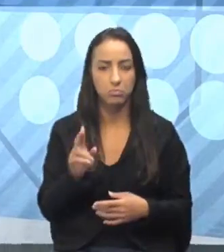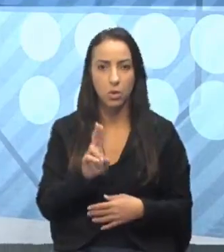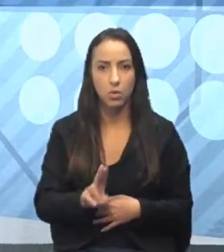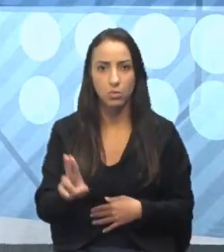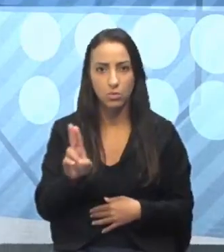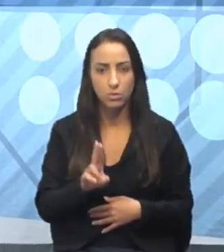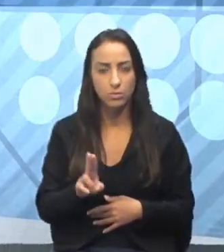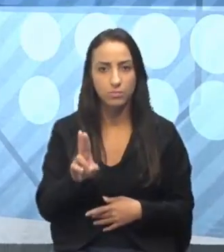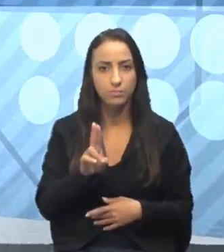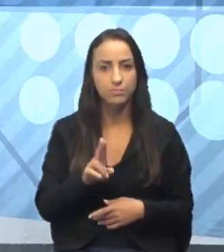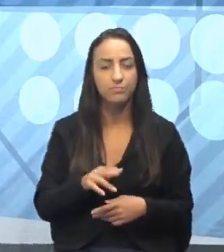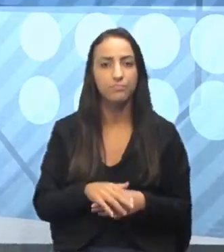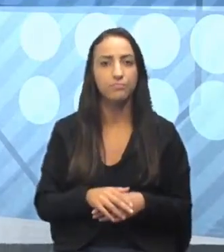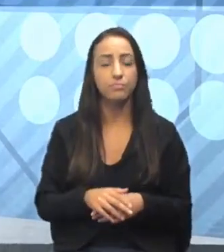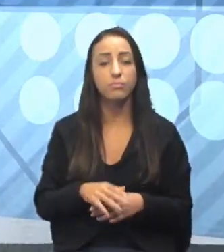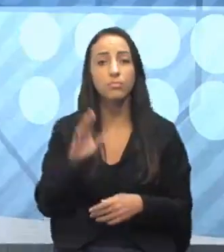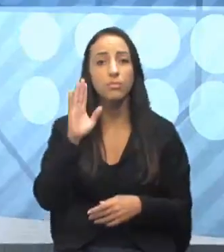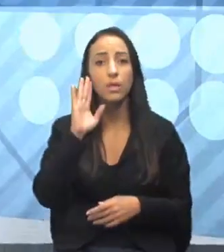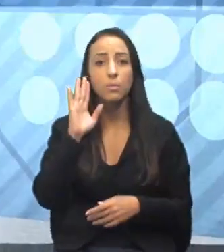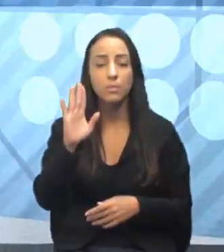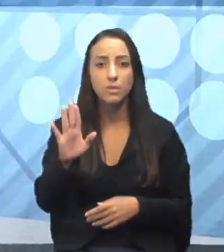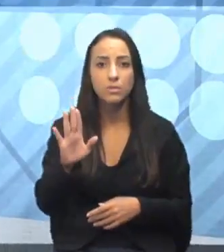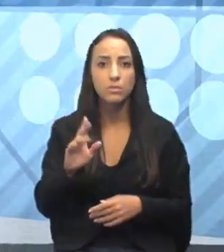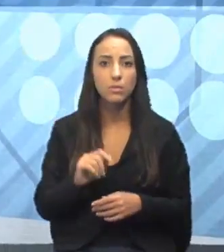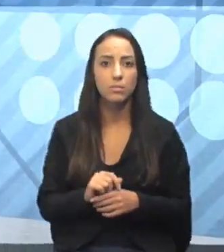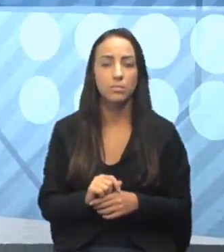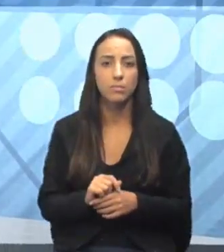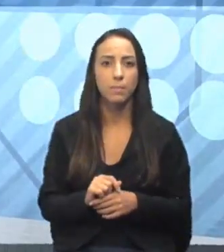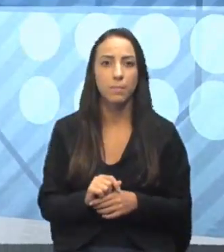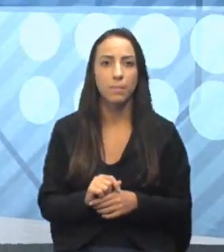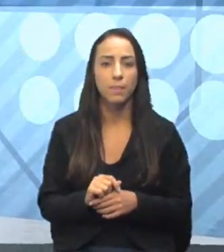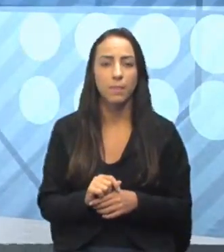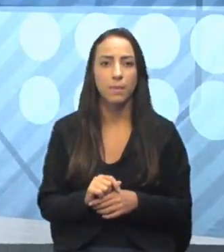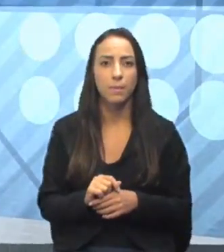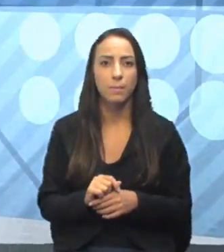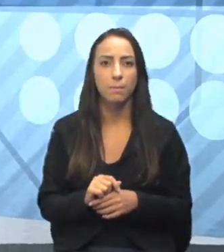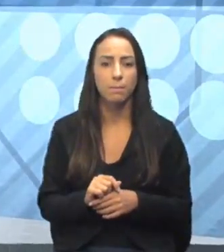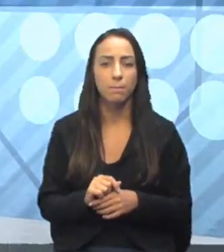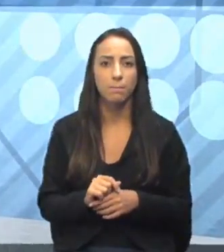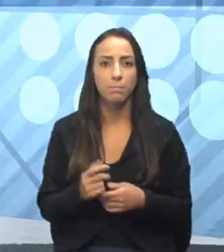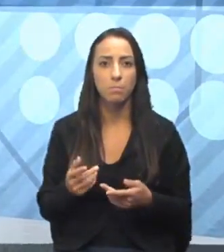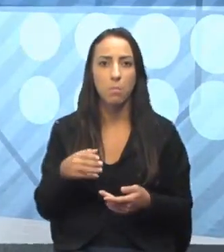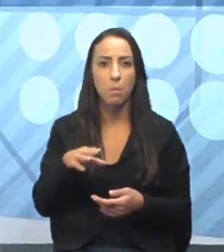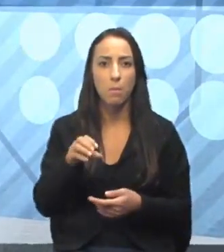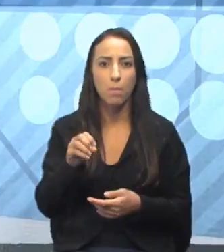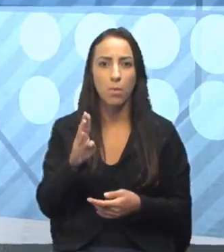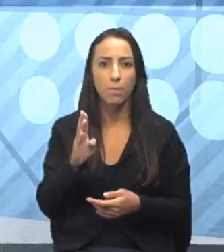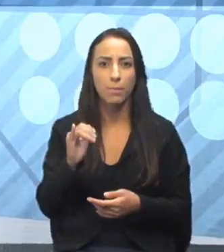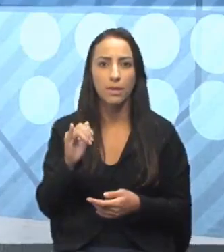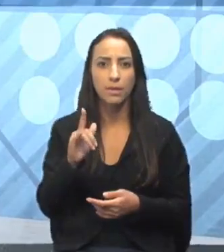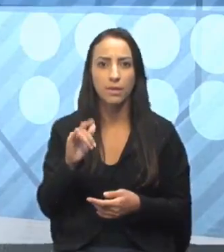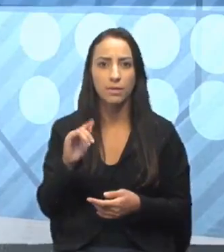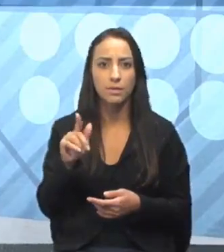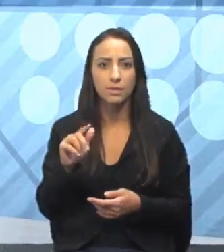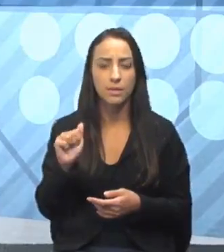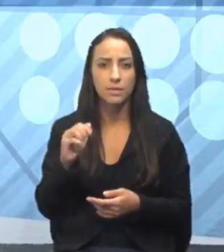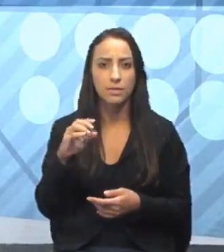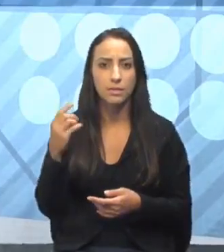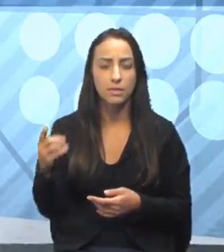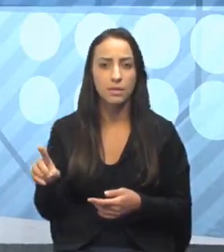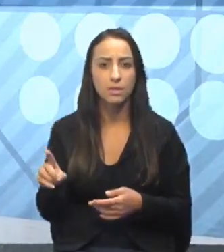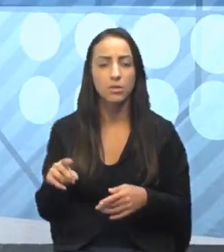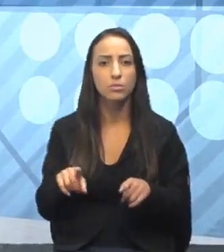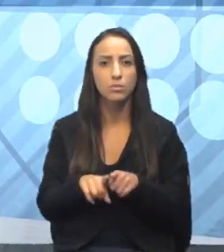várias situações do paciente, principalmente em questão, então, de imobilização do paciente e